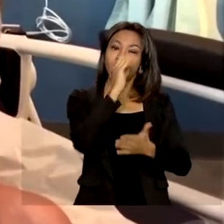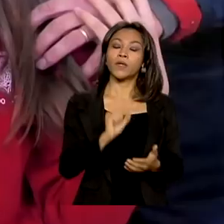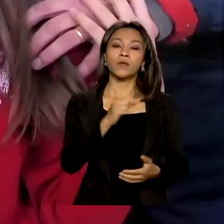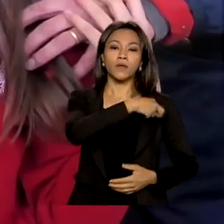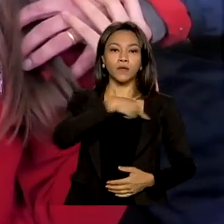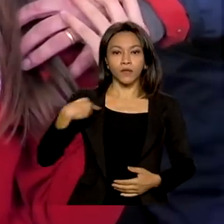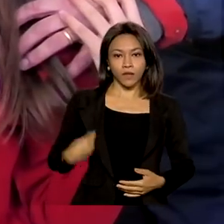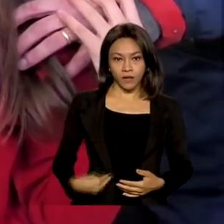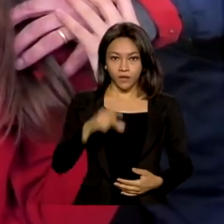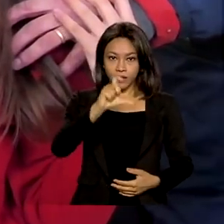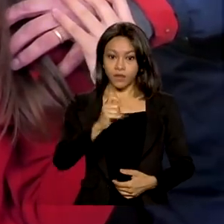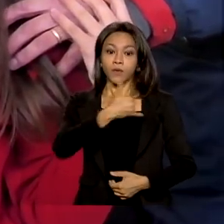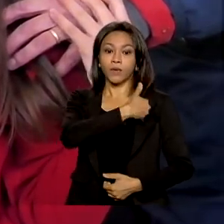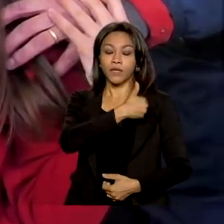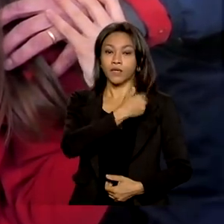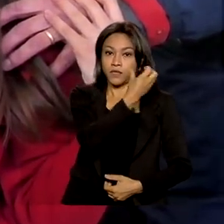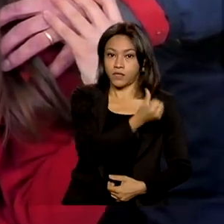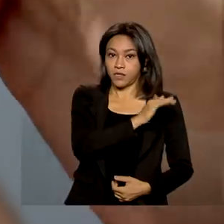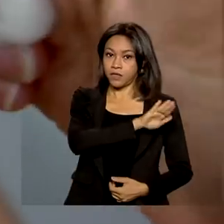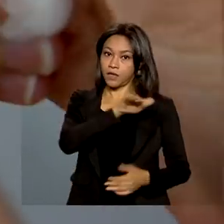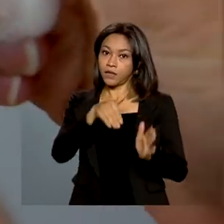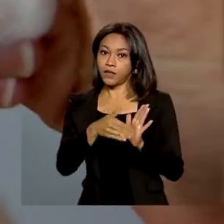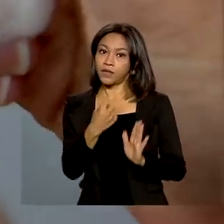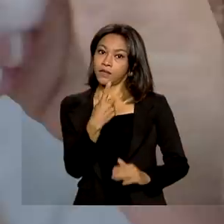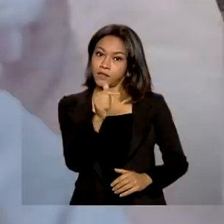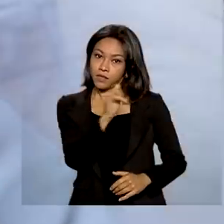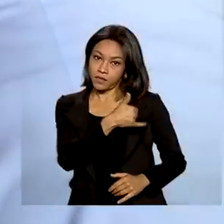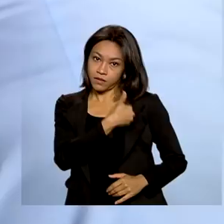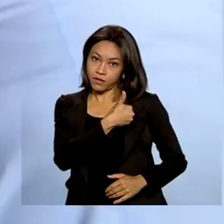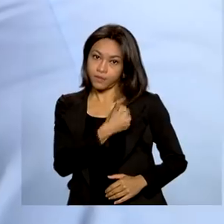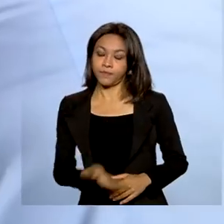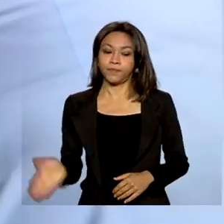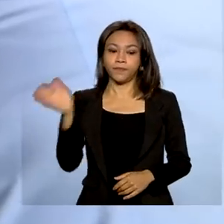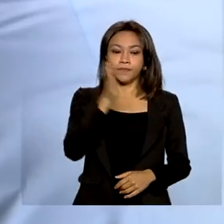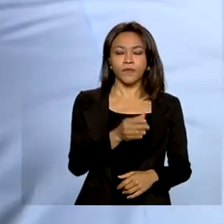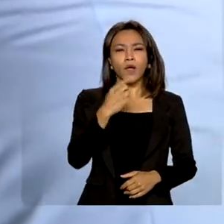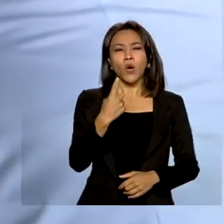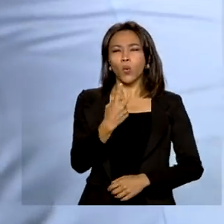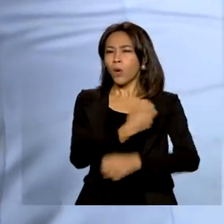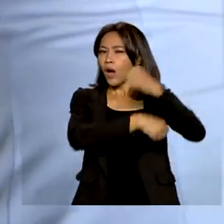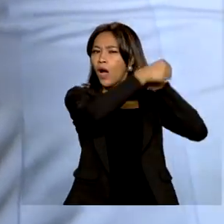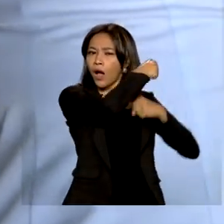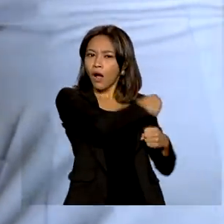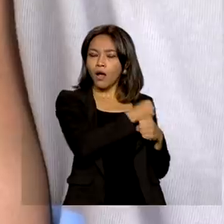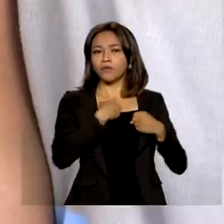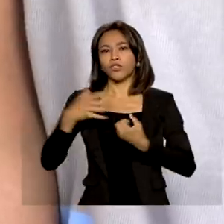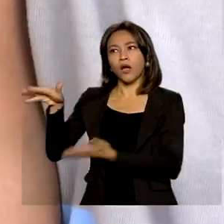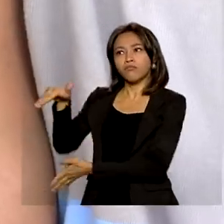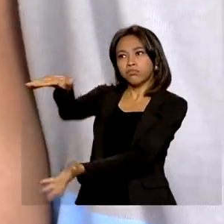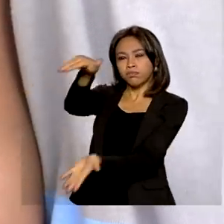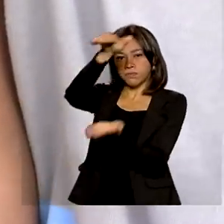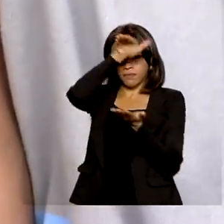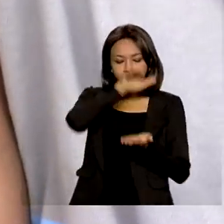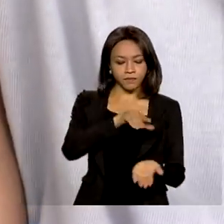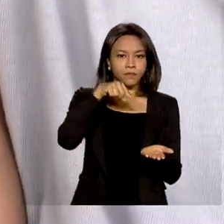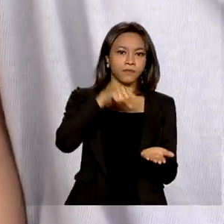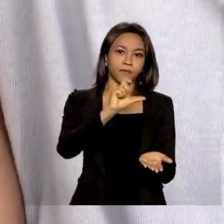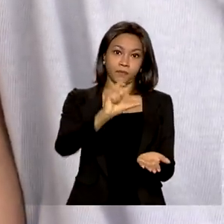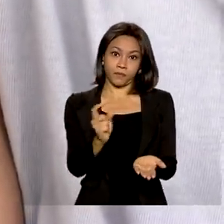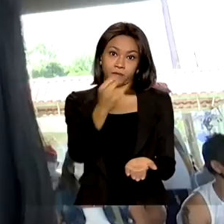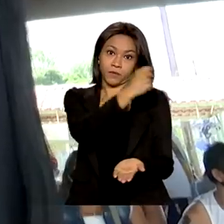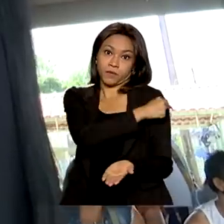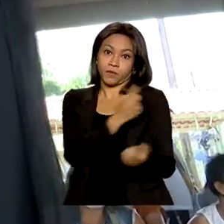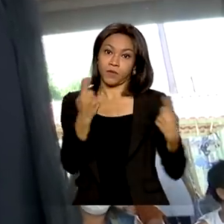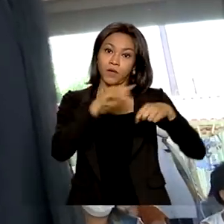faixa etária de 6 a 17 anos e há um ano o Brasil começava a receber os imunizantes contra o vídeo